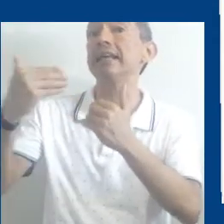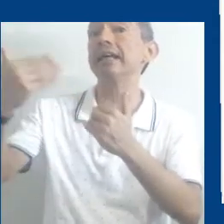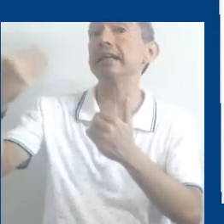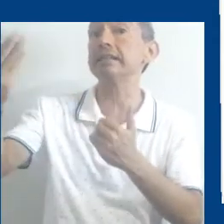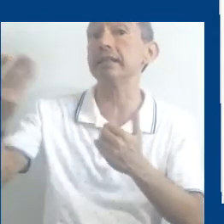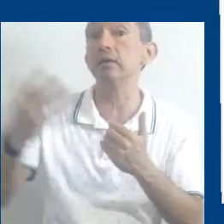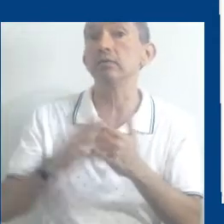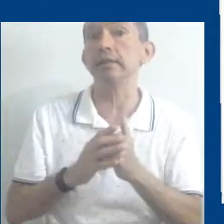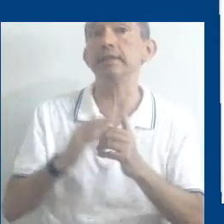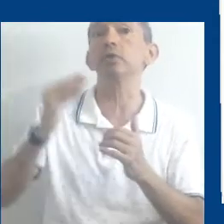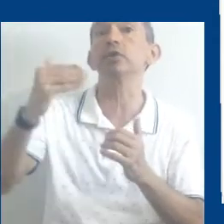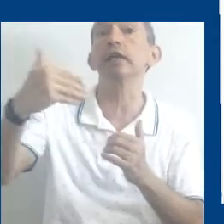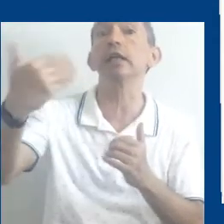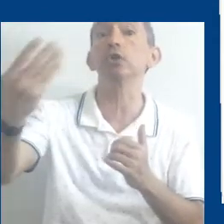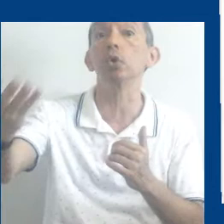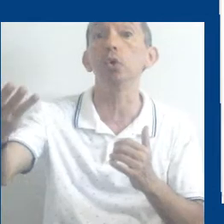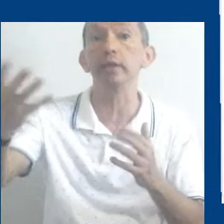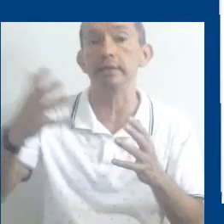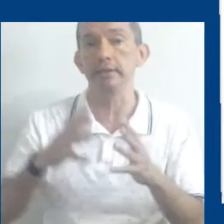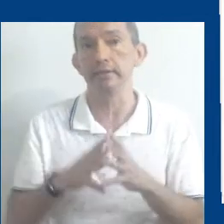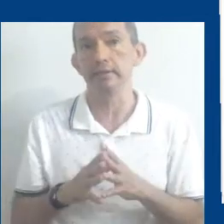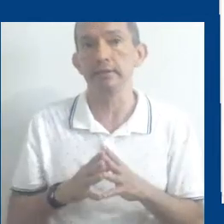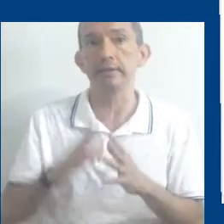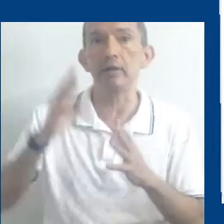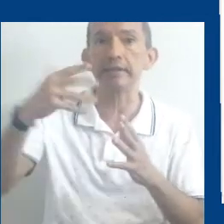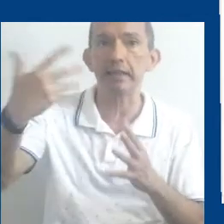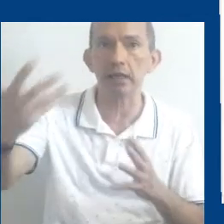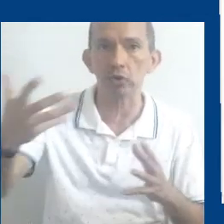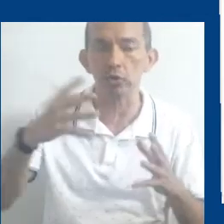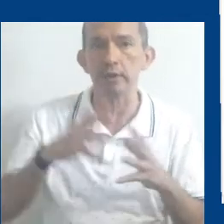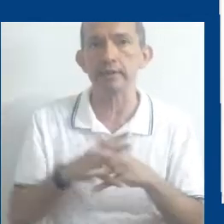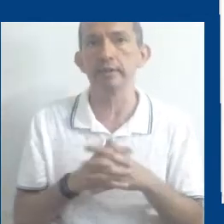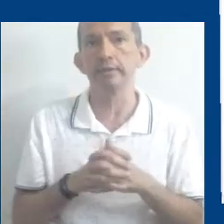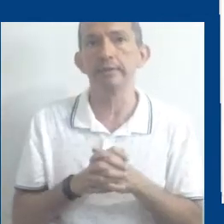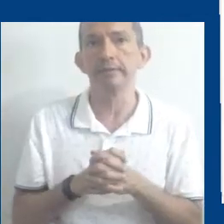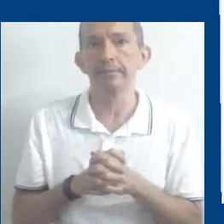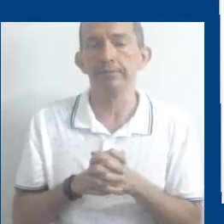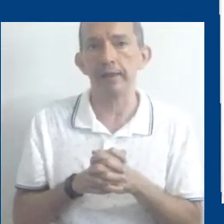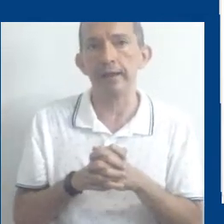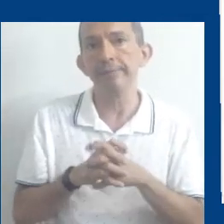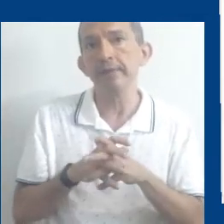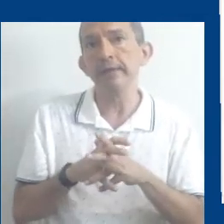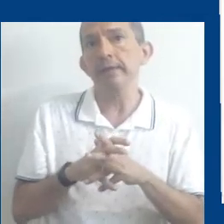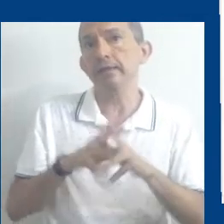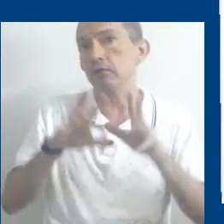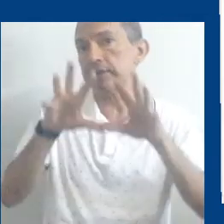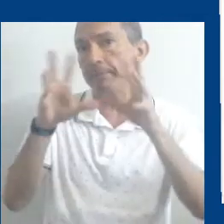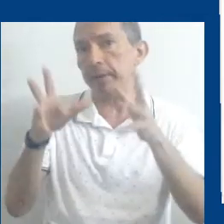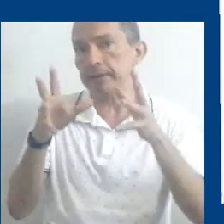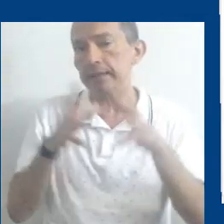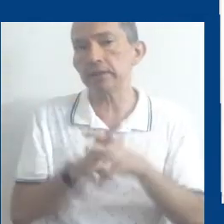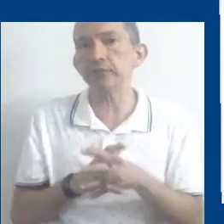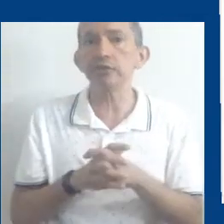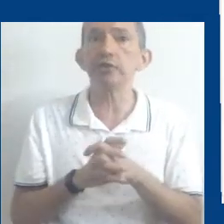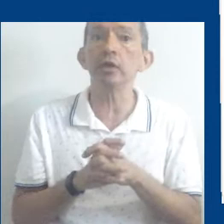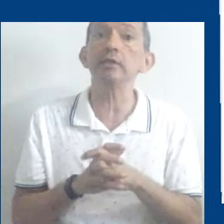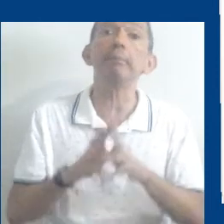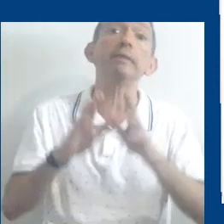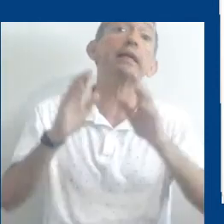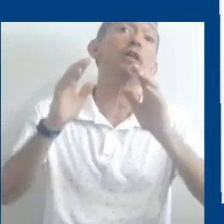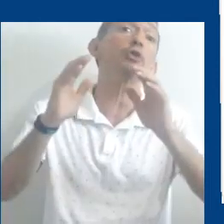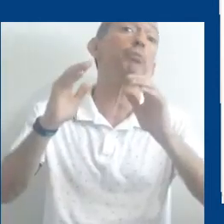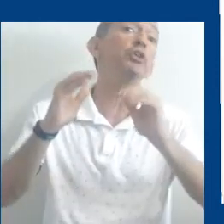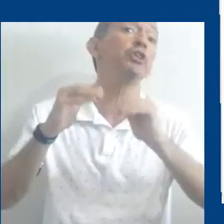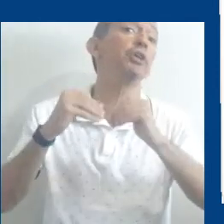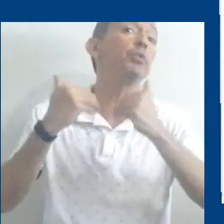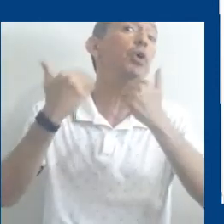à secreção, tecidos secretores, células secretoras. Tá? Então você pensa nessas funções,